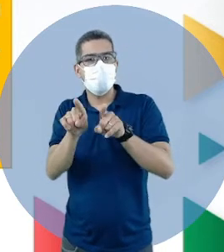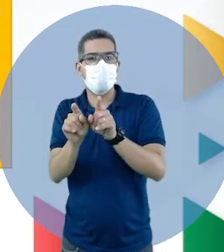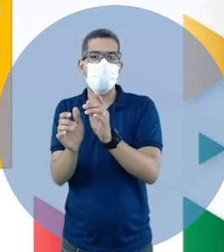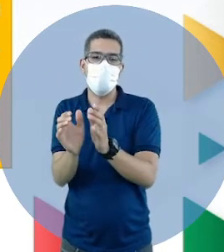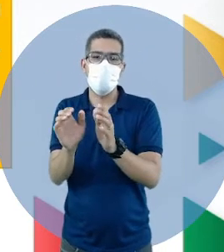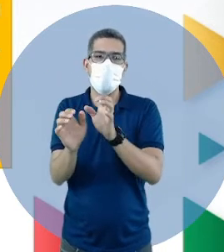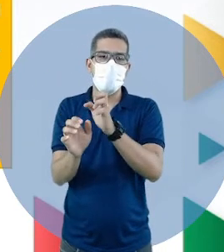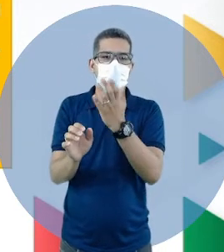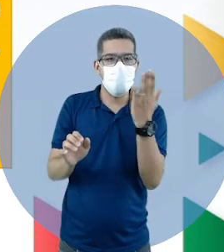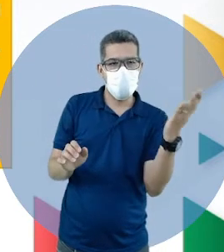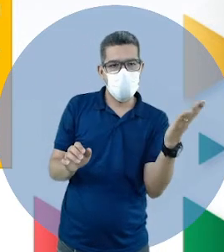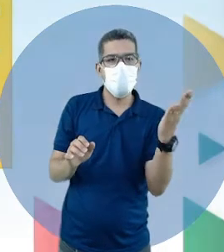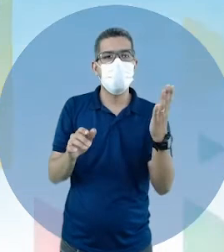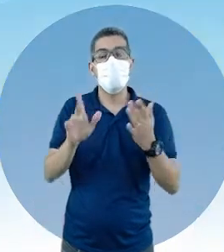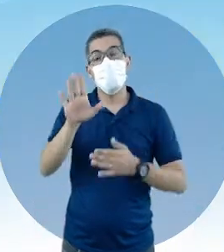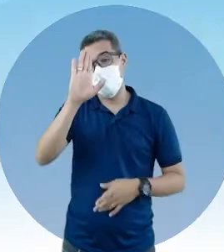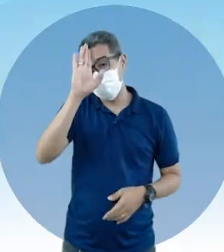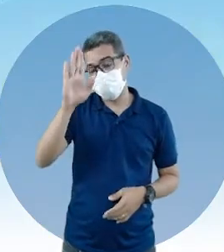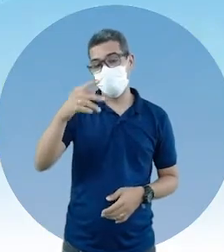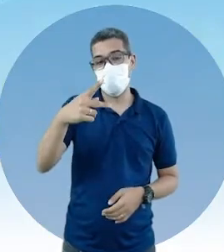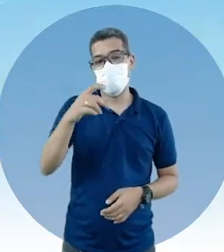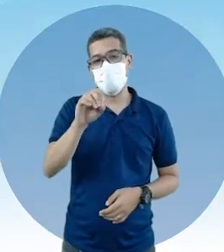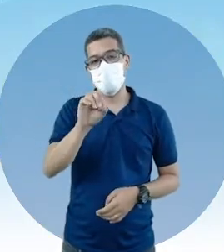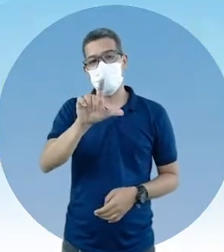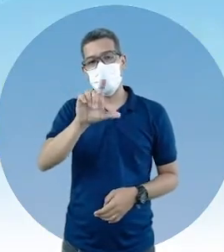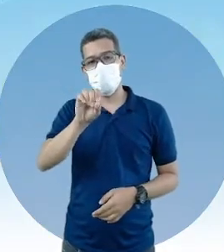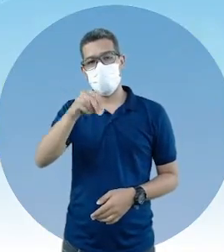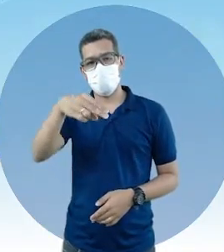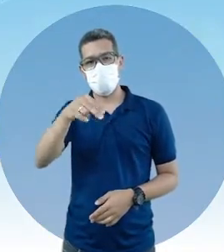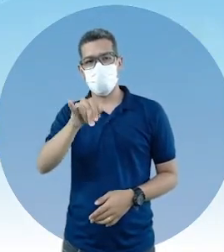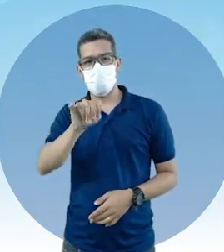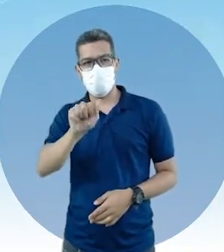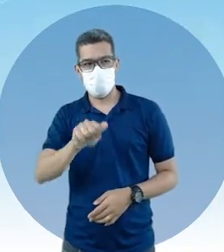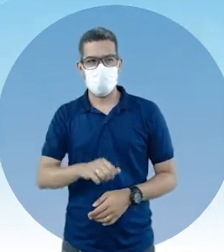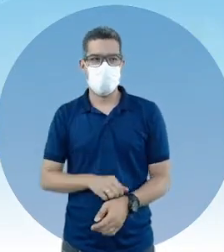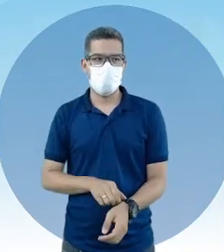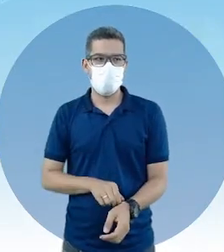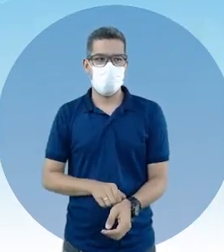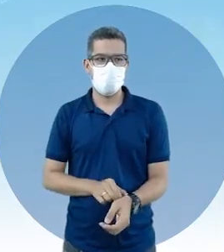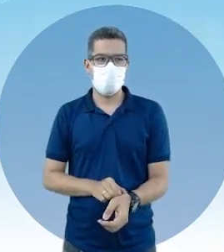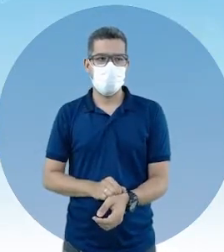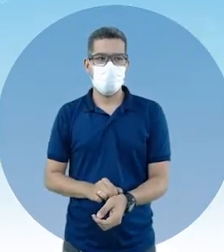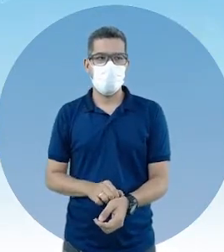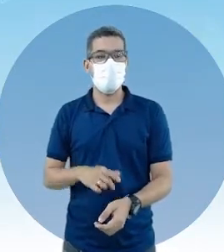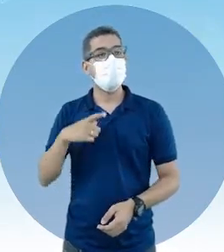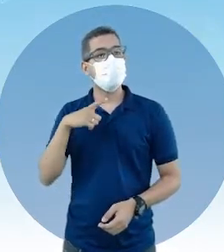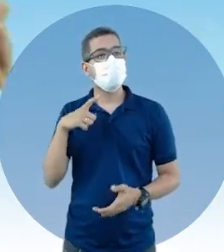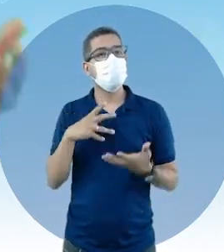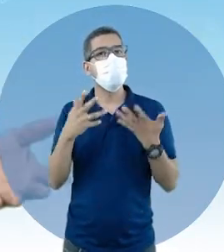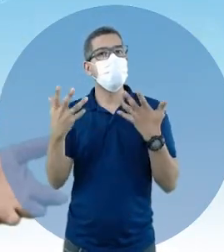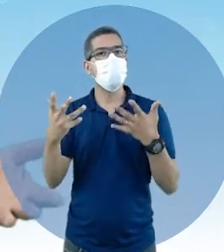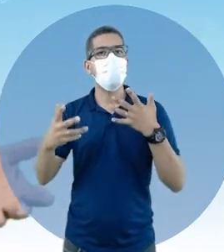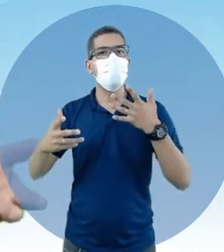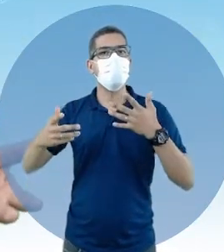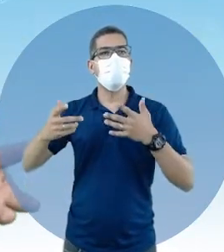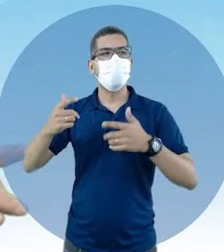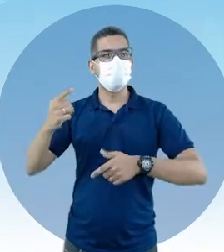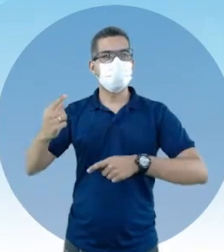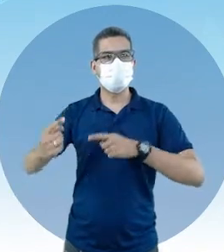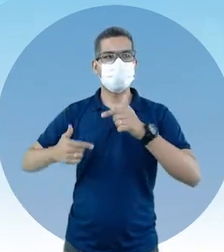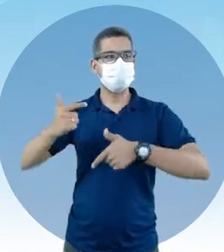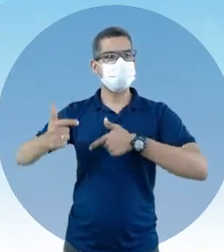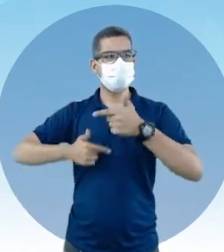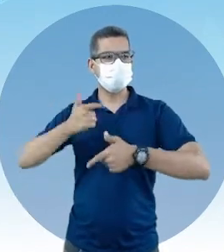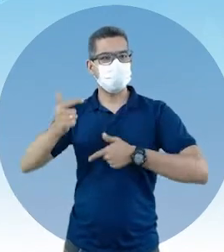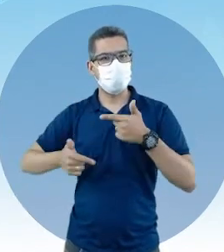na Polônia. Então vejam só essa capacidade de dialogar com povos de tradições diferentes,